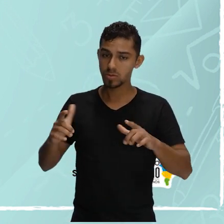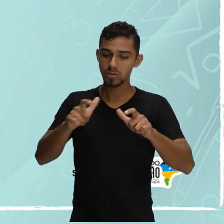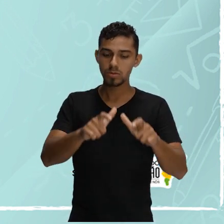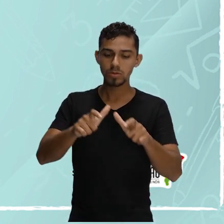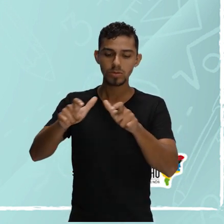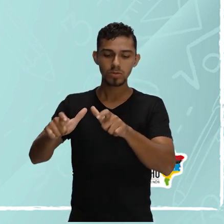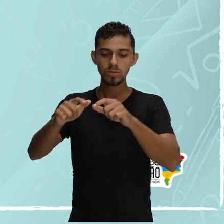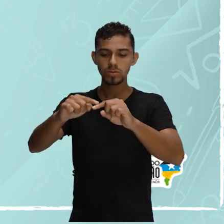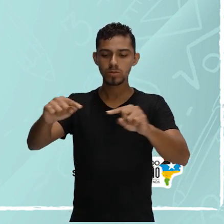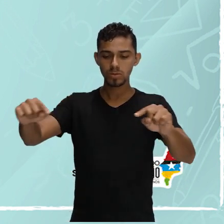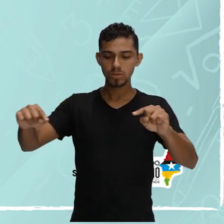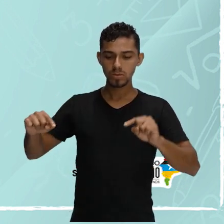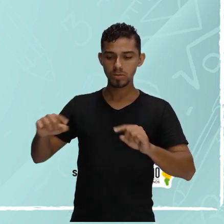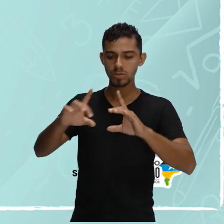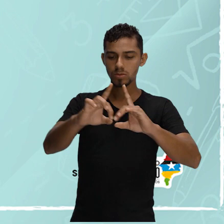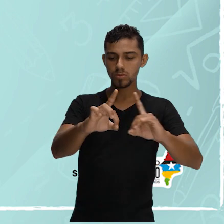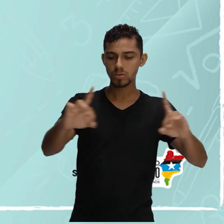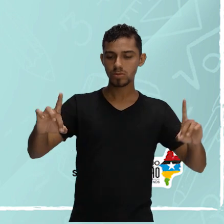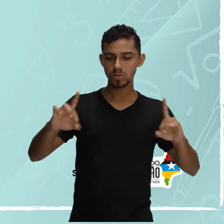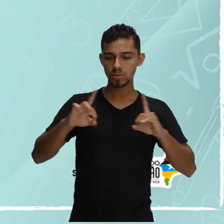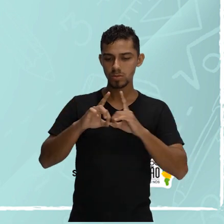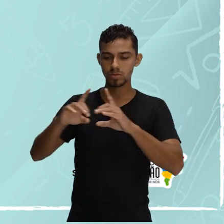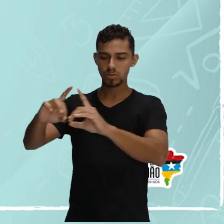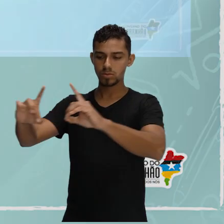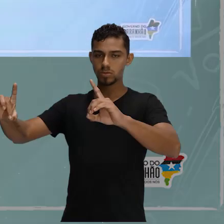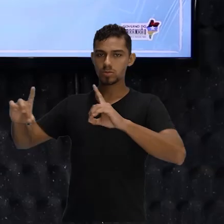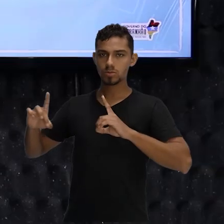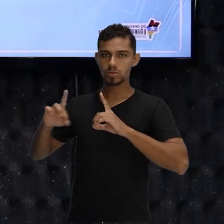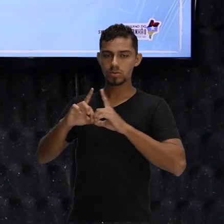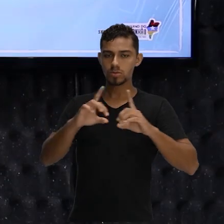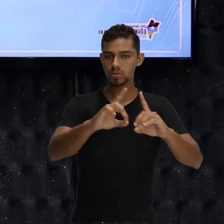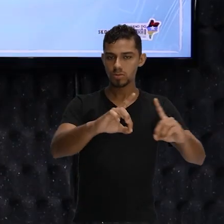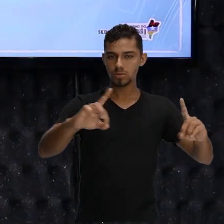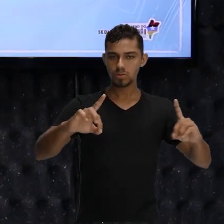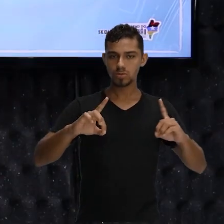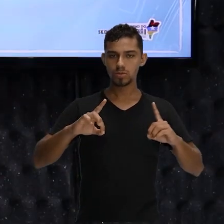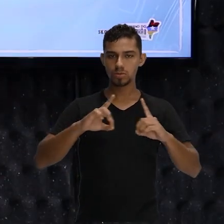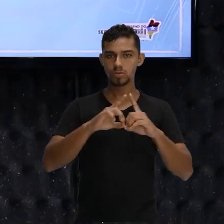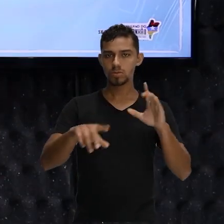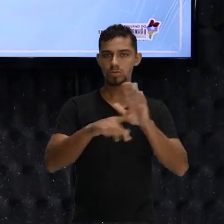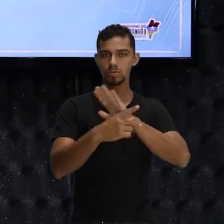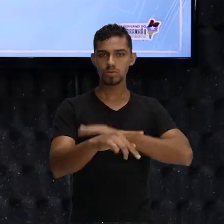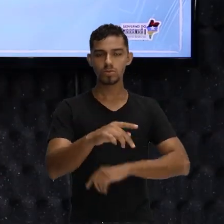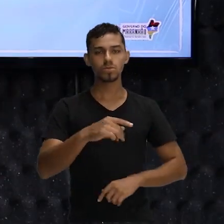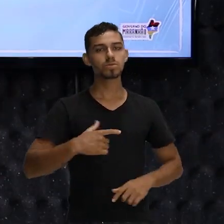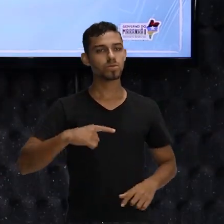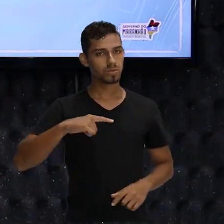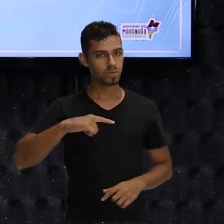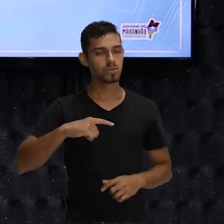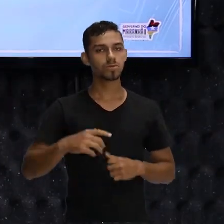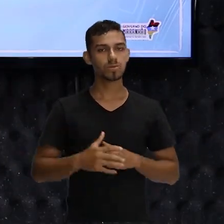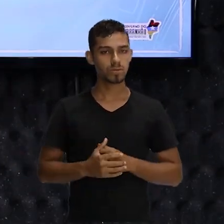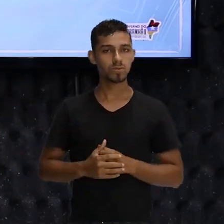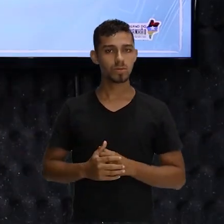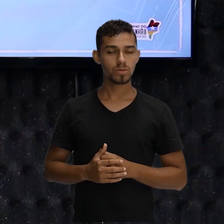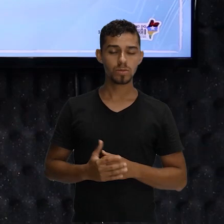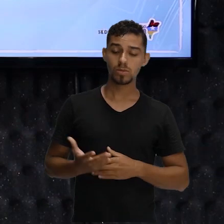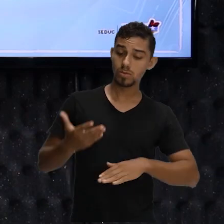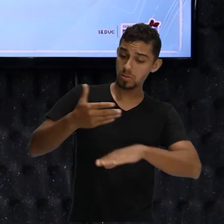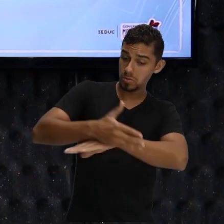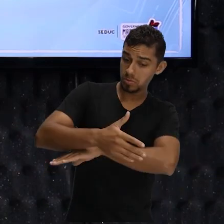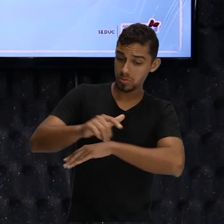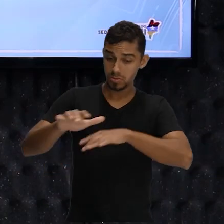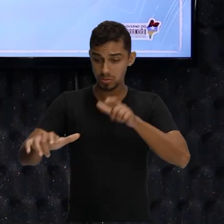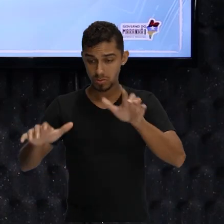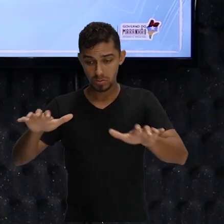cumpre ali suas tarefas, tem as suas funções, tem as suas atribuições. E entre esses